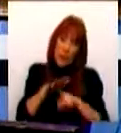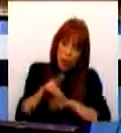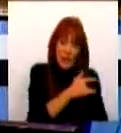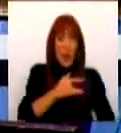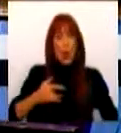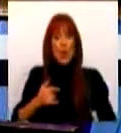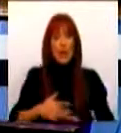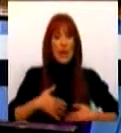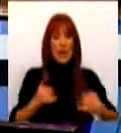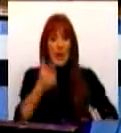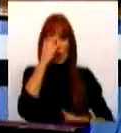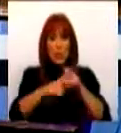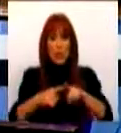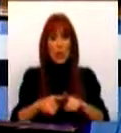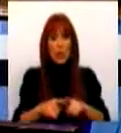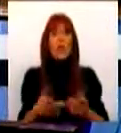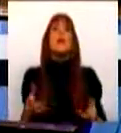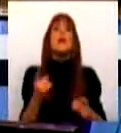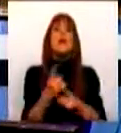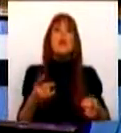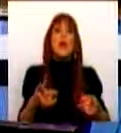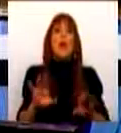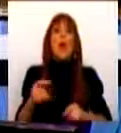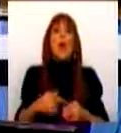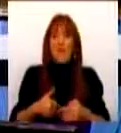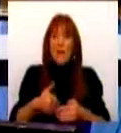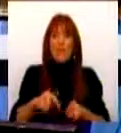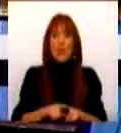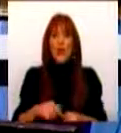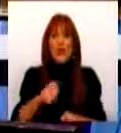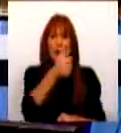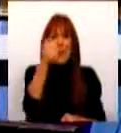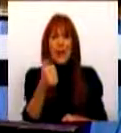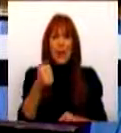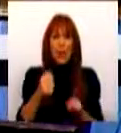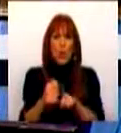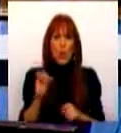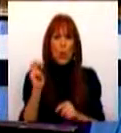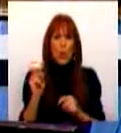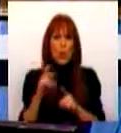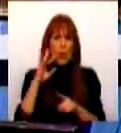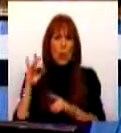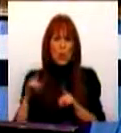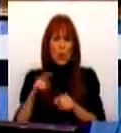das populações, ainda para mais, quando se aproxima o 5º aniversário da sua